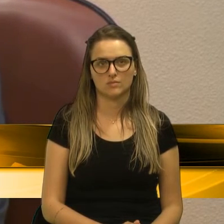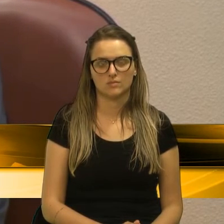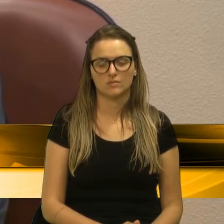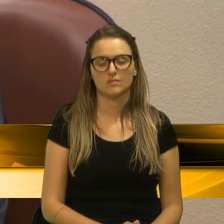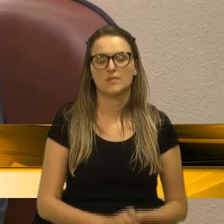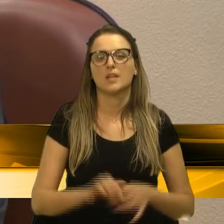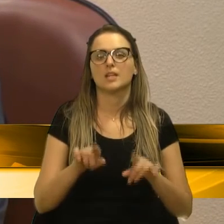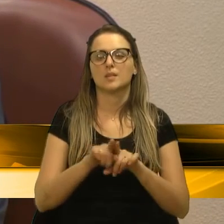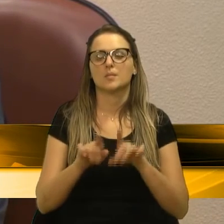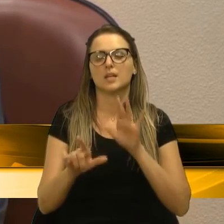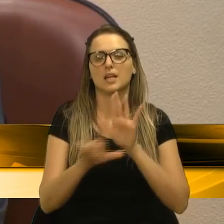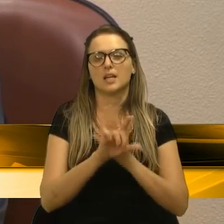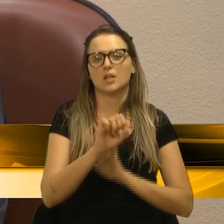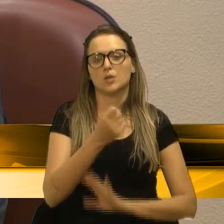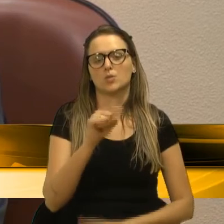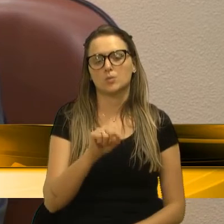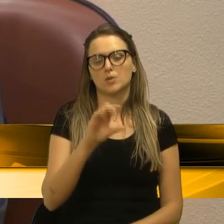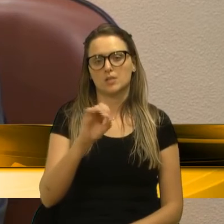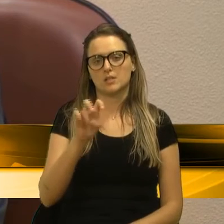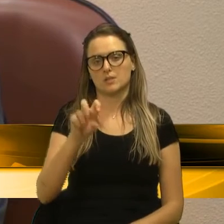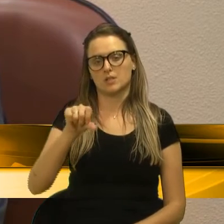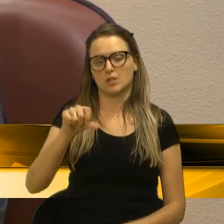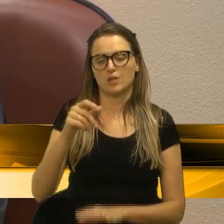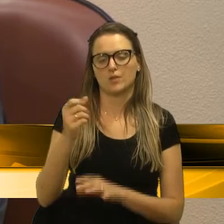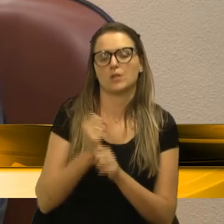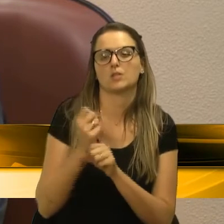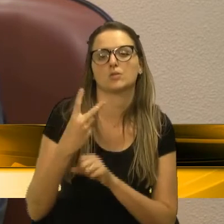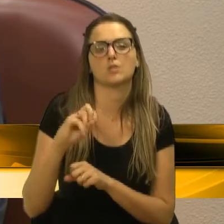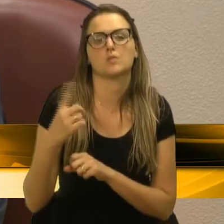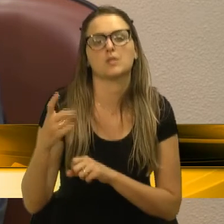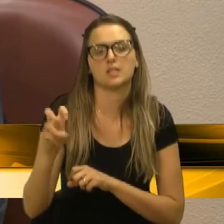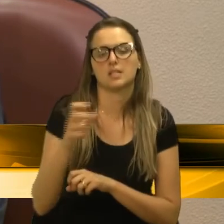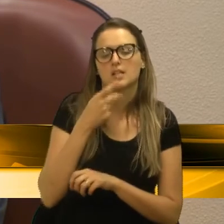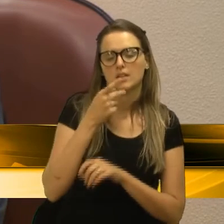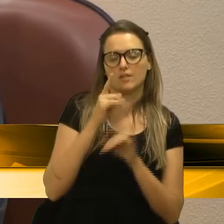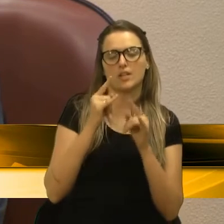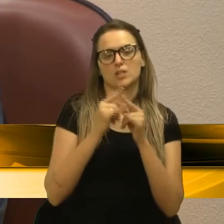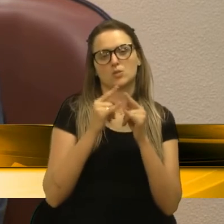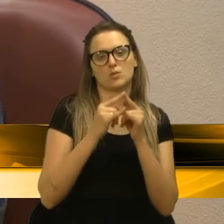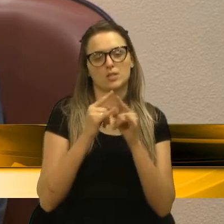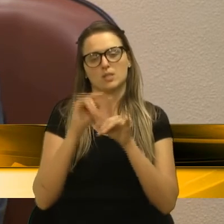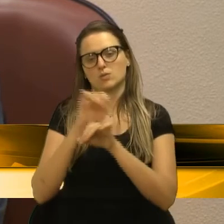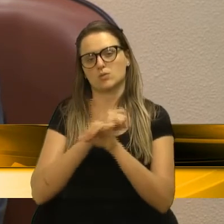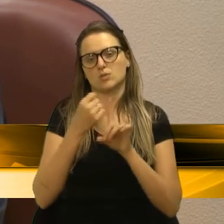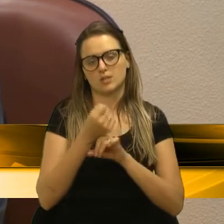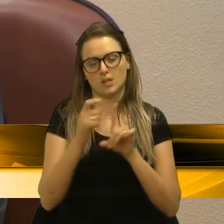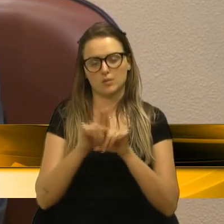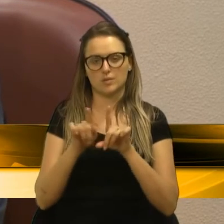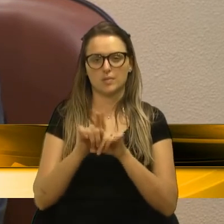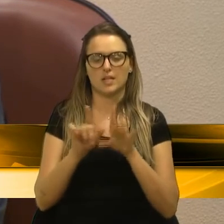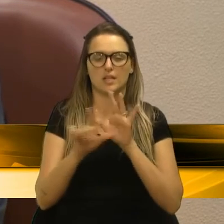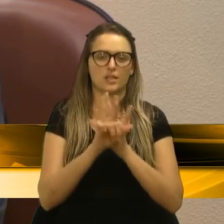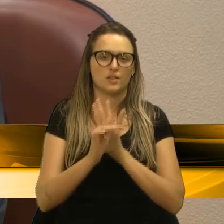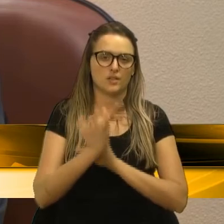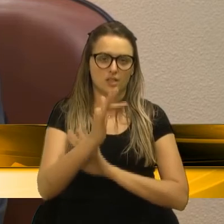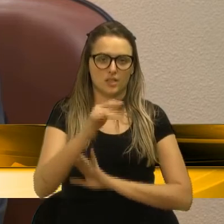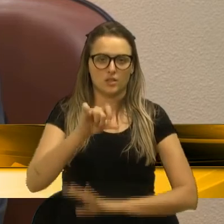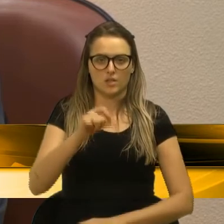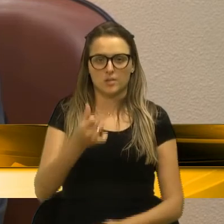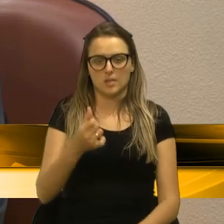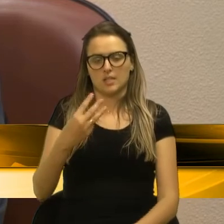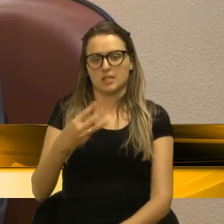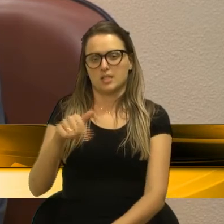A Lei Municipal 8.059, de 2015, que dispõe sobre a qualificação de entidades como organizações sociais, e com base a Lei Federal